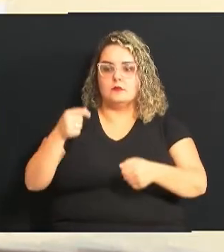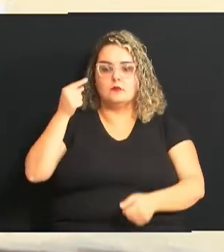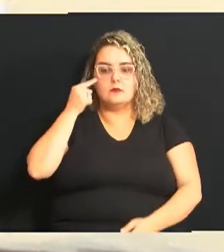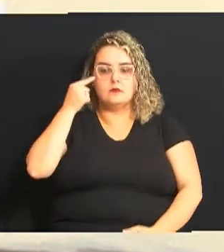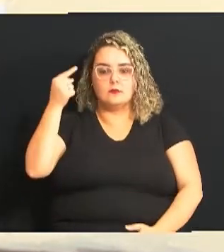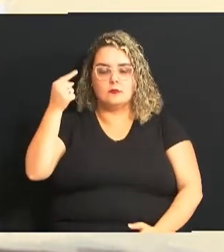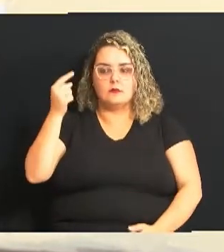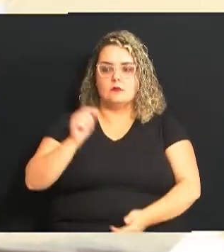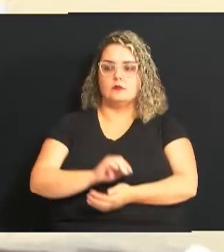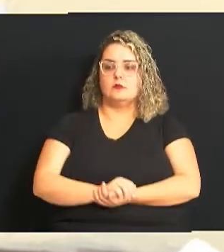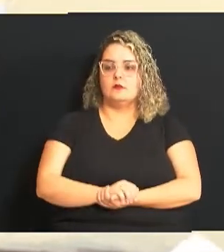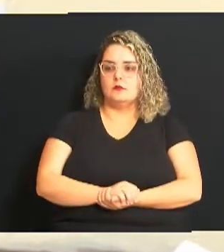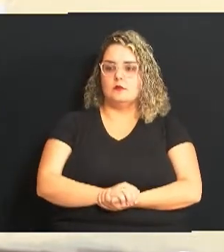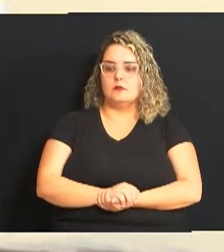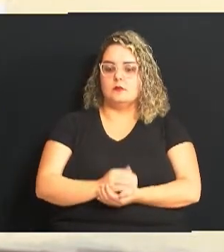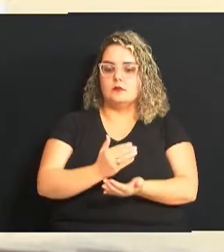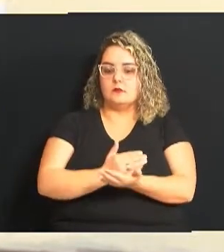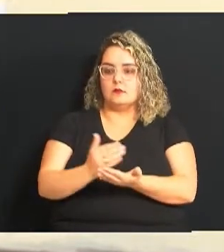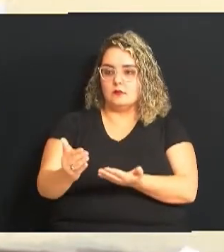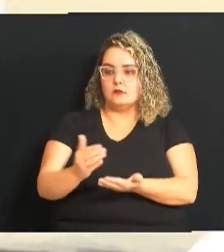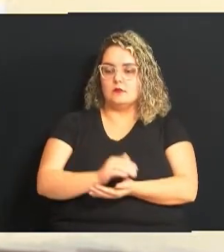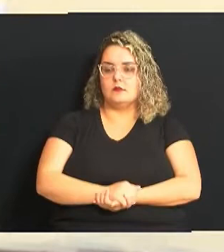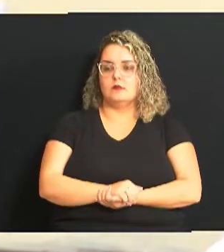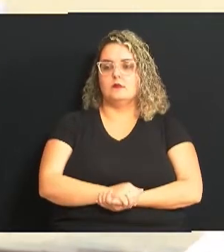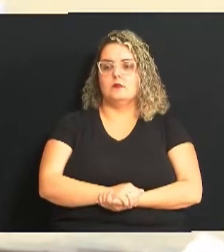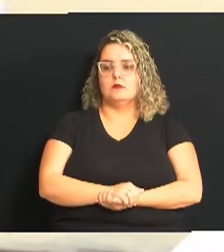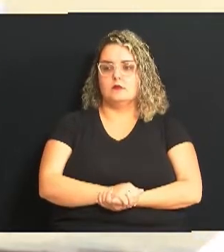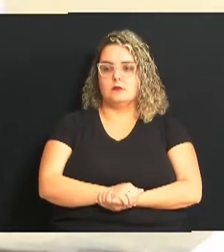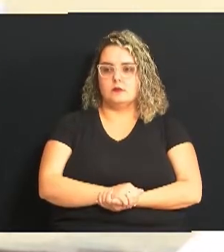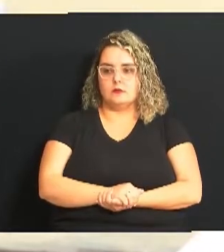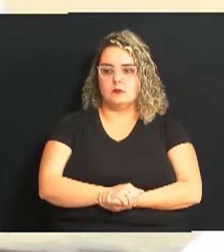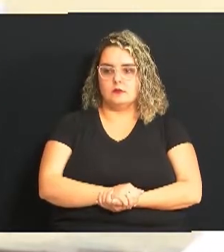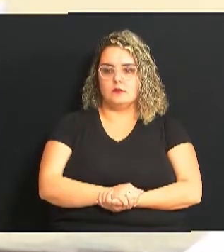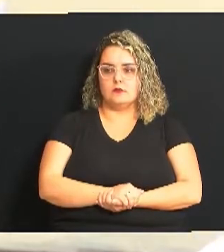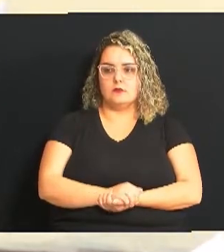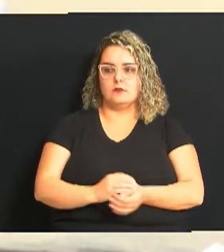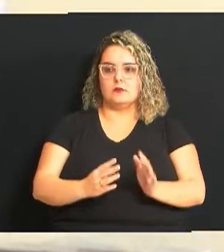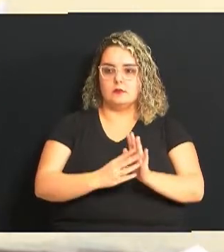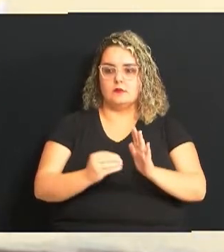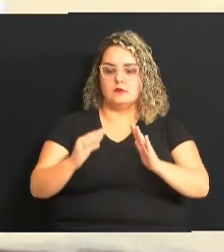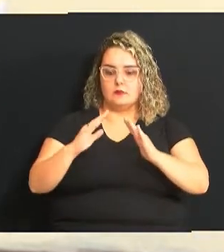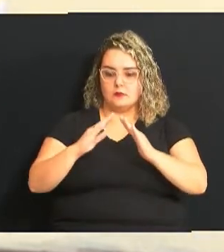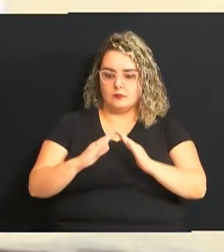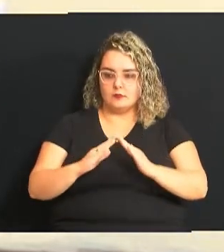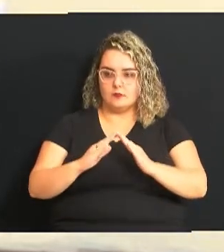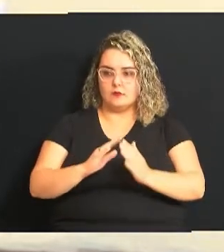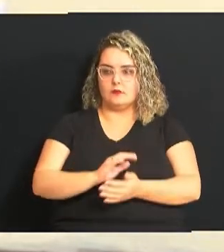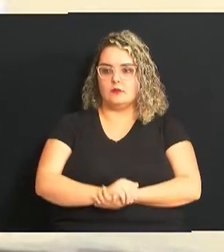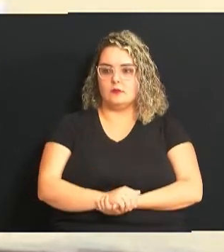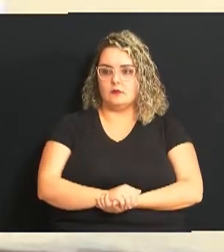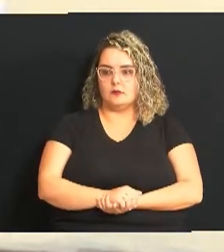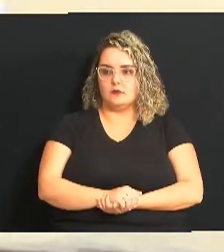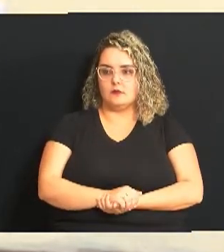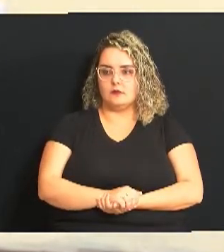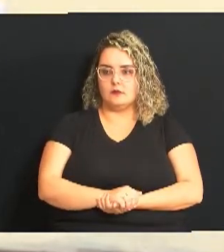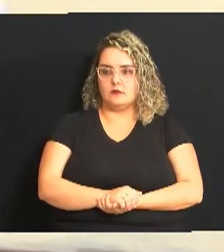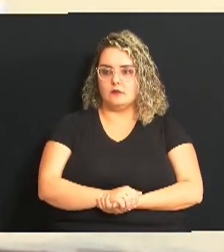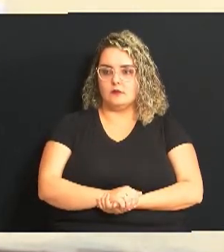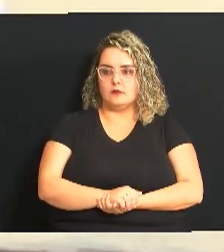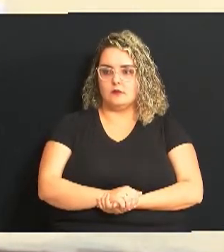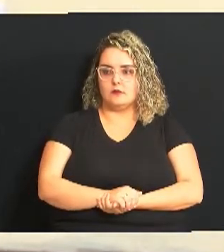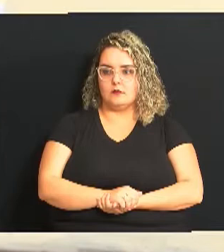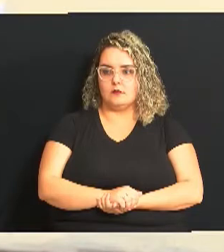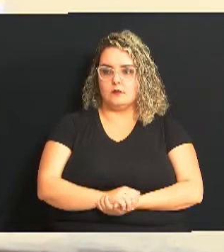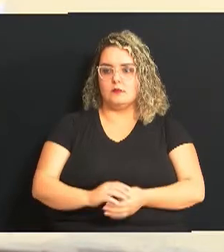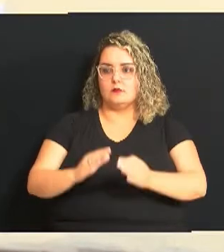pensar num modelo de casa, num modelo de